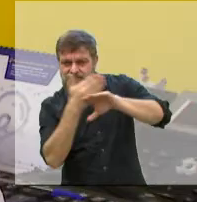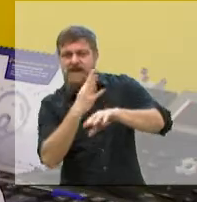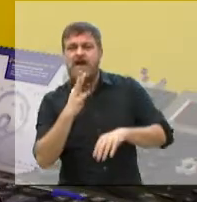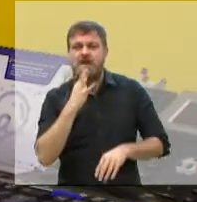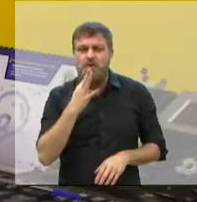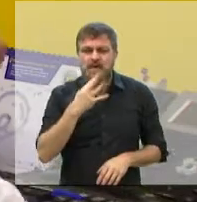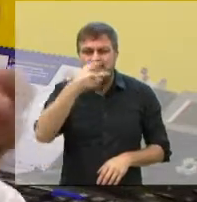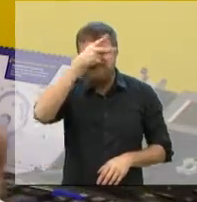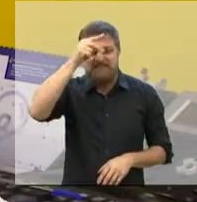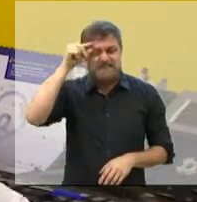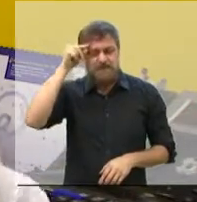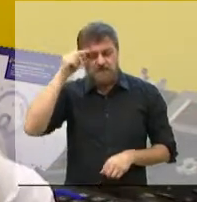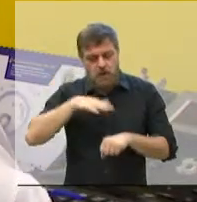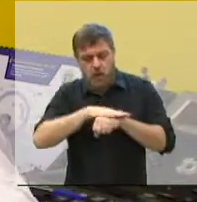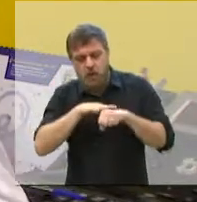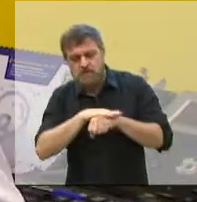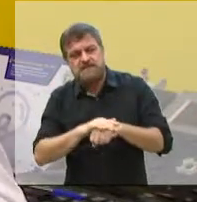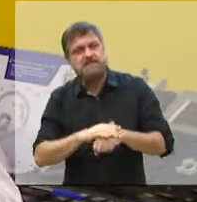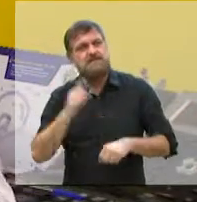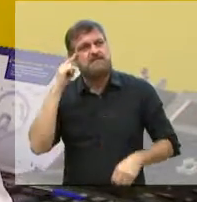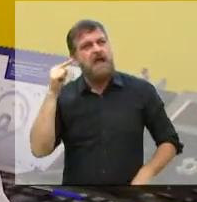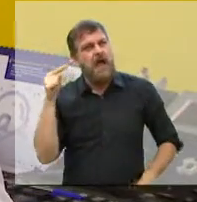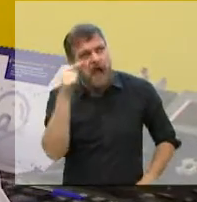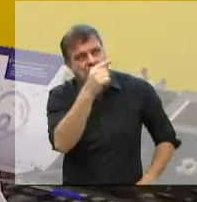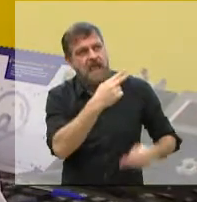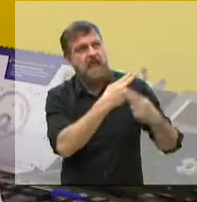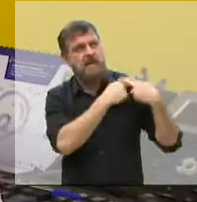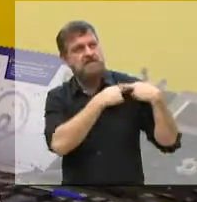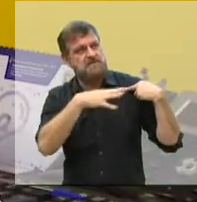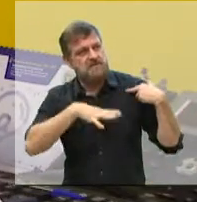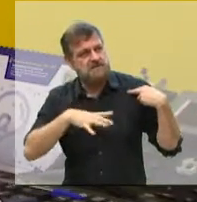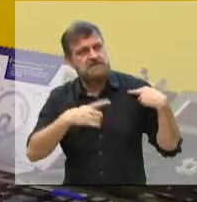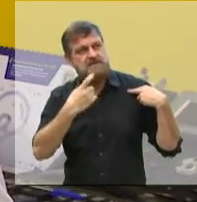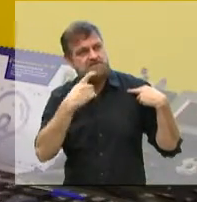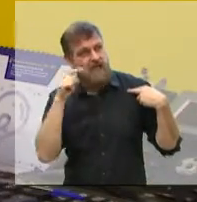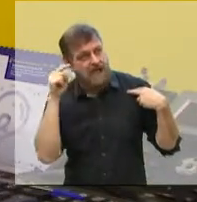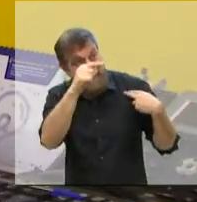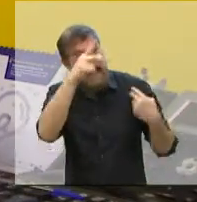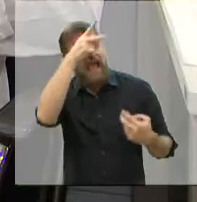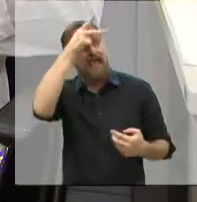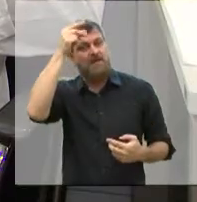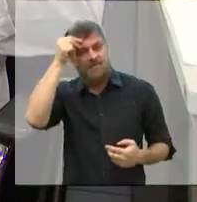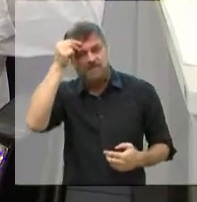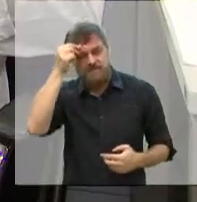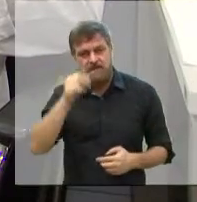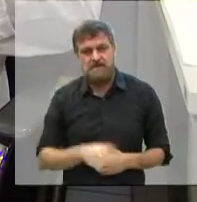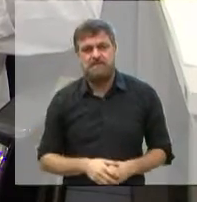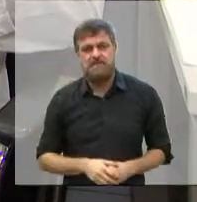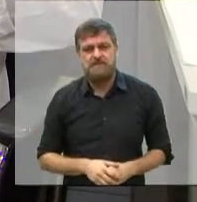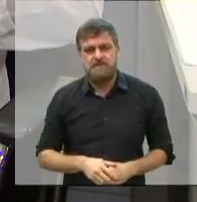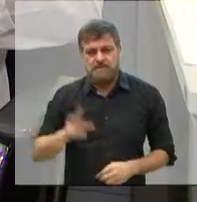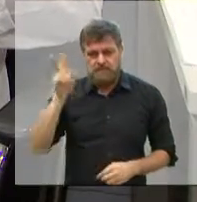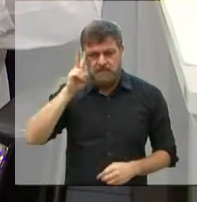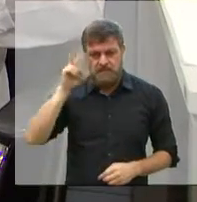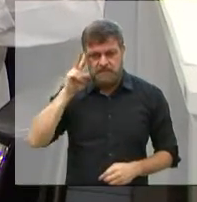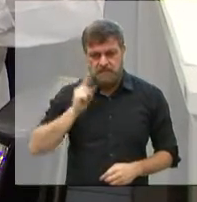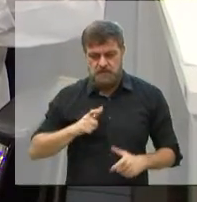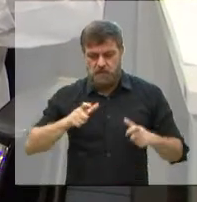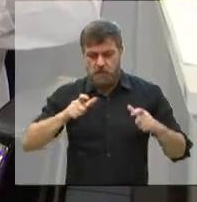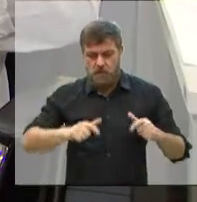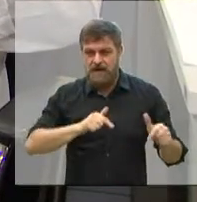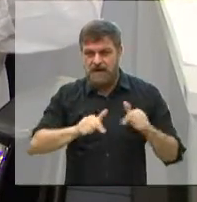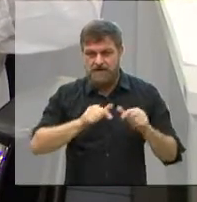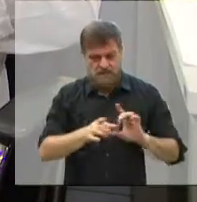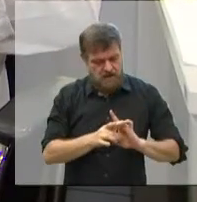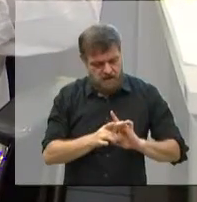o prefeito, sabe quem realmente está governando para você, isso é muito importante. Lembrando que as portas do seu gabinete